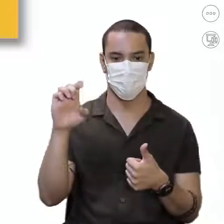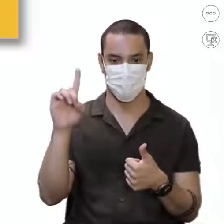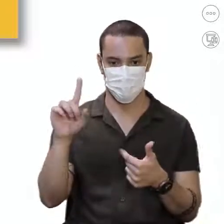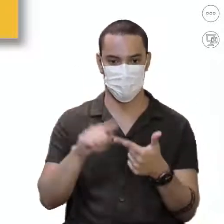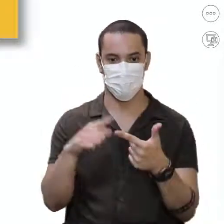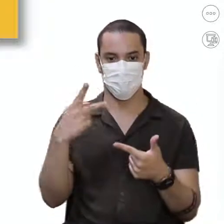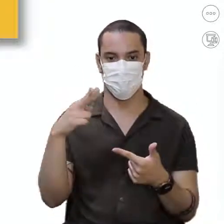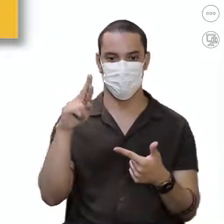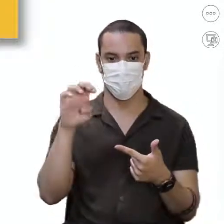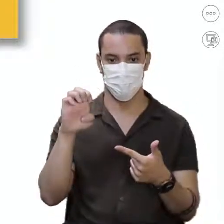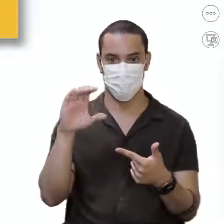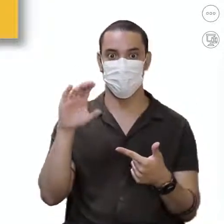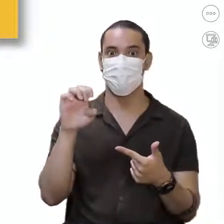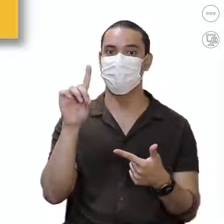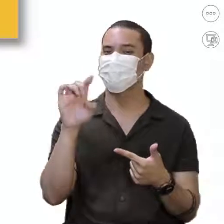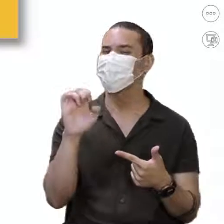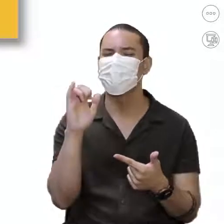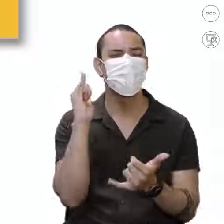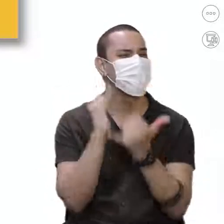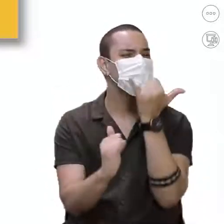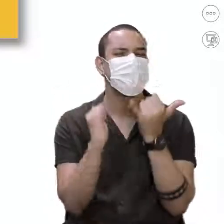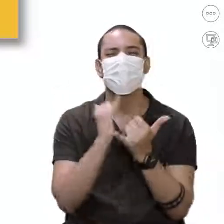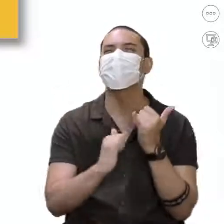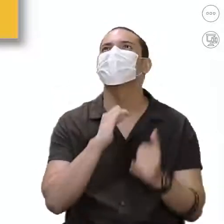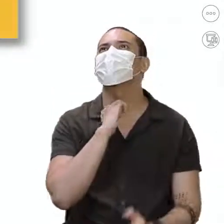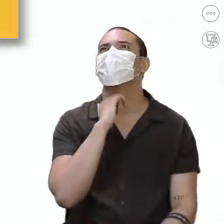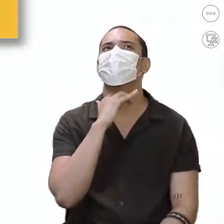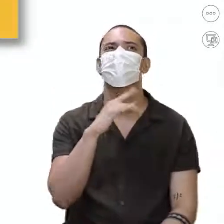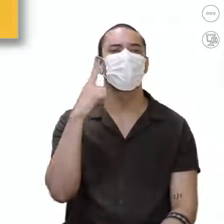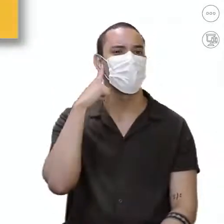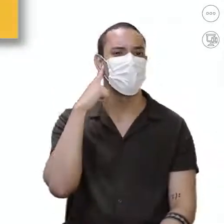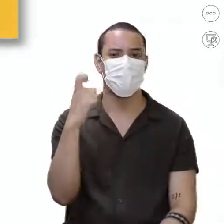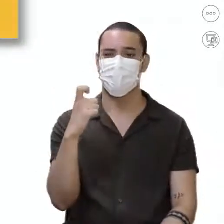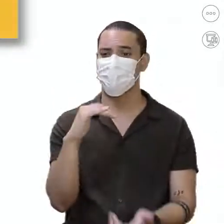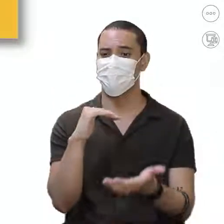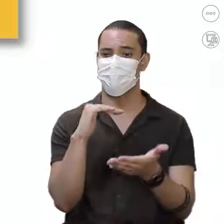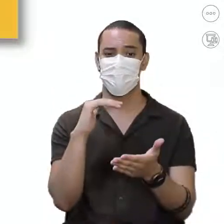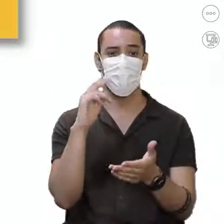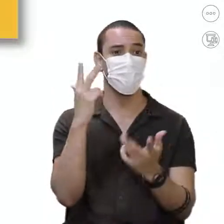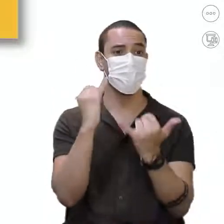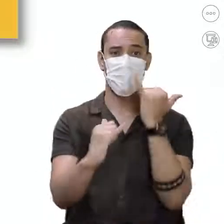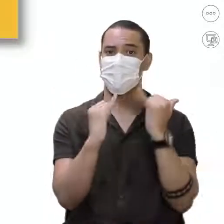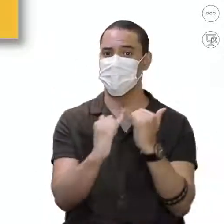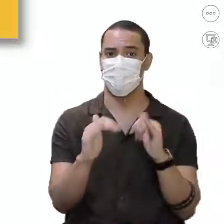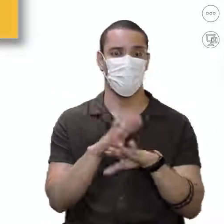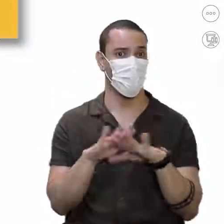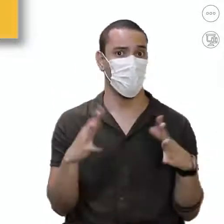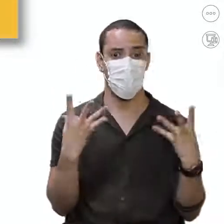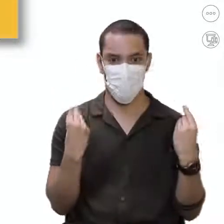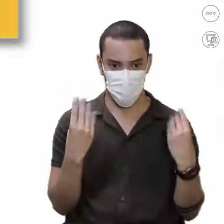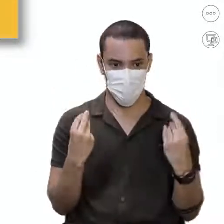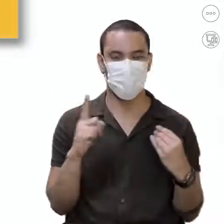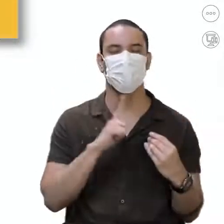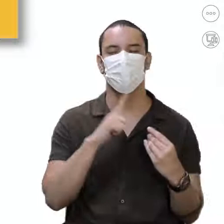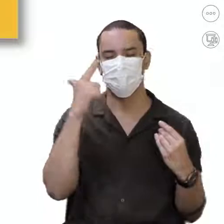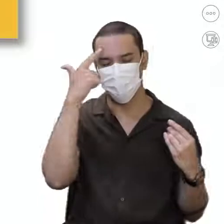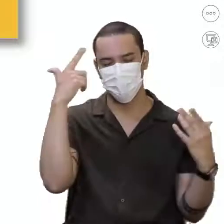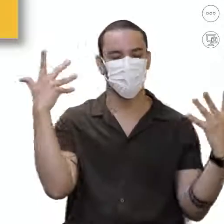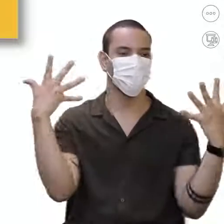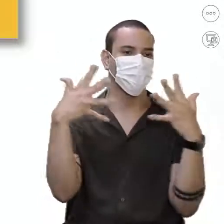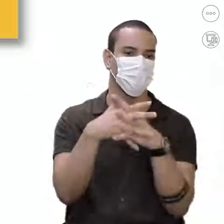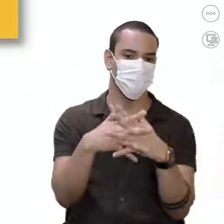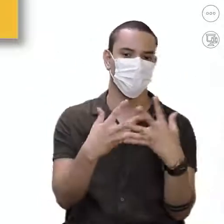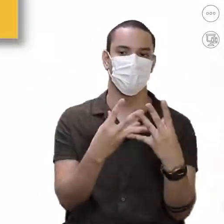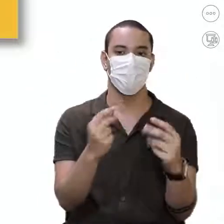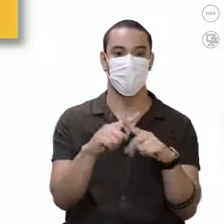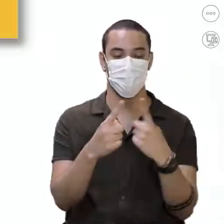precede. What? Muito parecido, né? Fica realmente uma questão assim de, nossa, que palavra é essa? Tem muita confusão, mas vocês vão